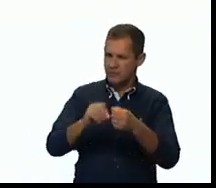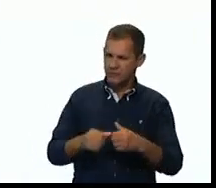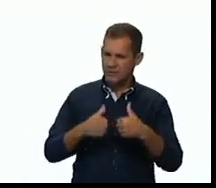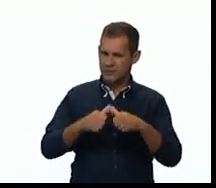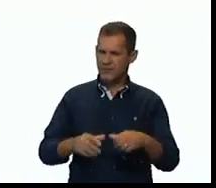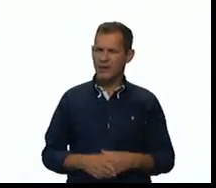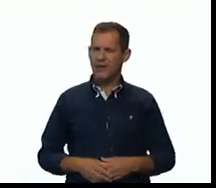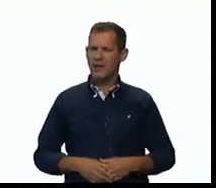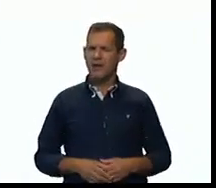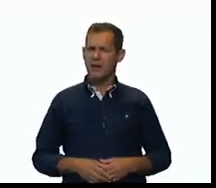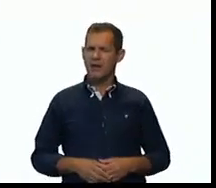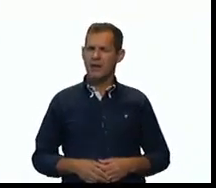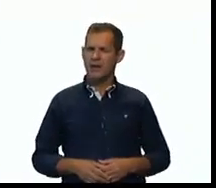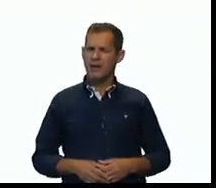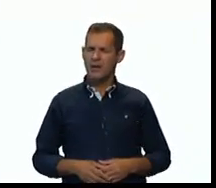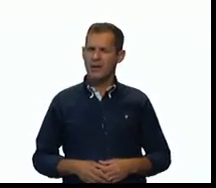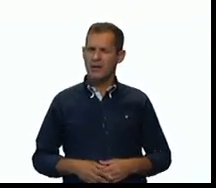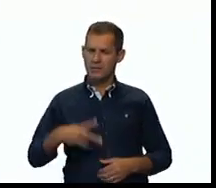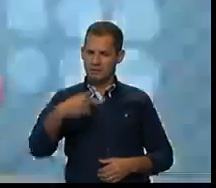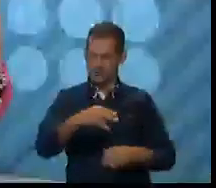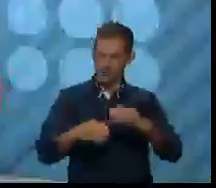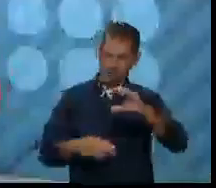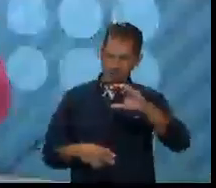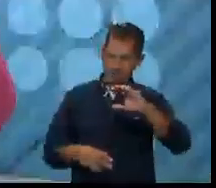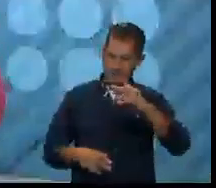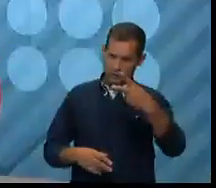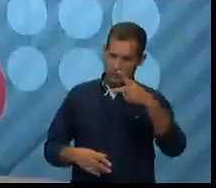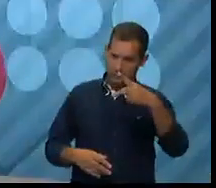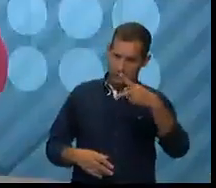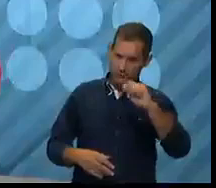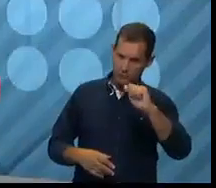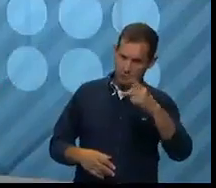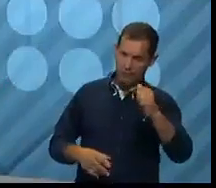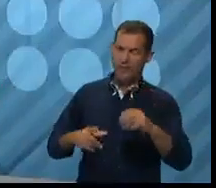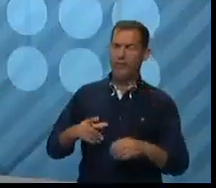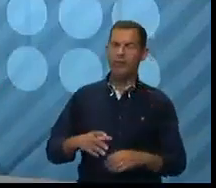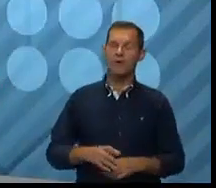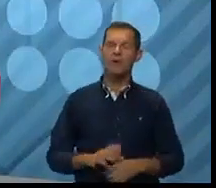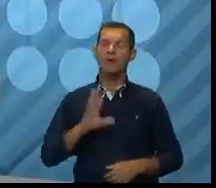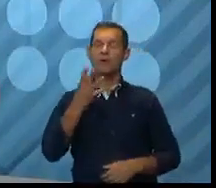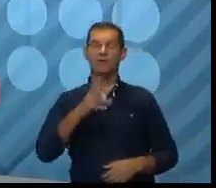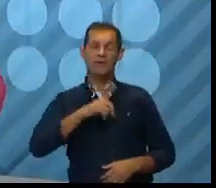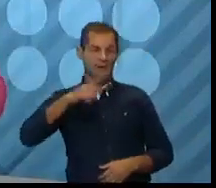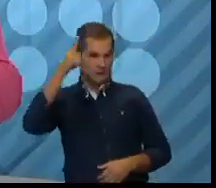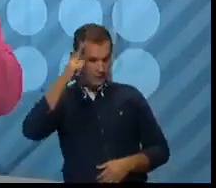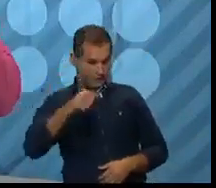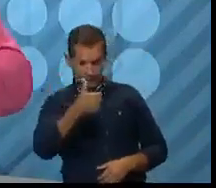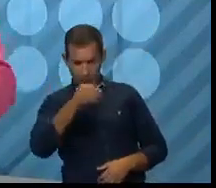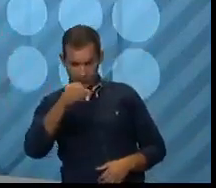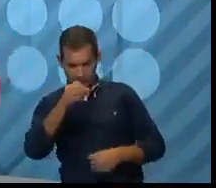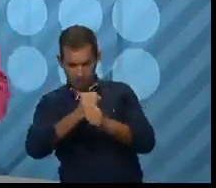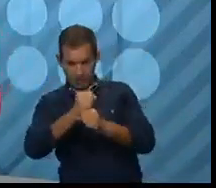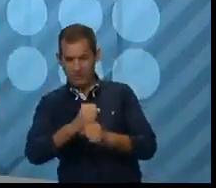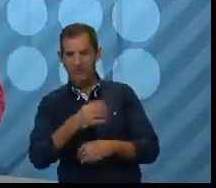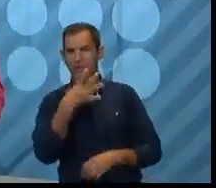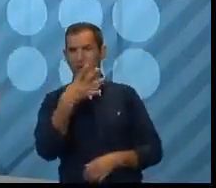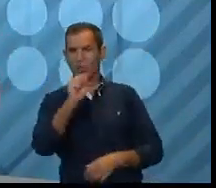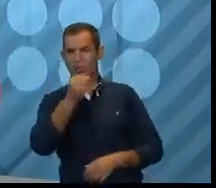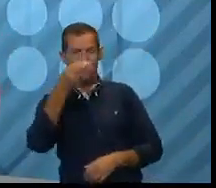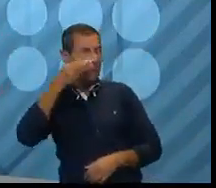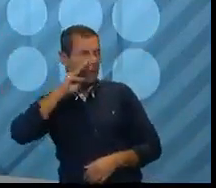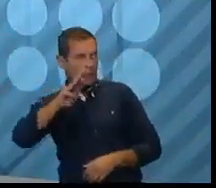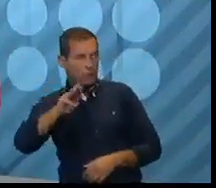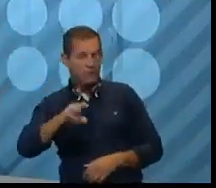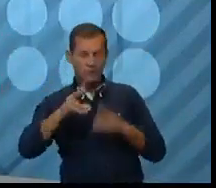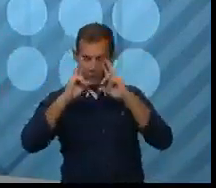esse corte, na chapa, o que vai acontecer? Ela vai ter uma economia ao longo dos 10 anos de 48